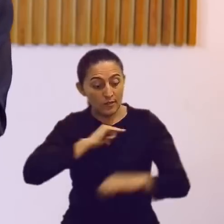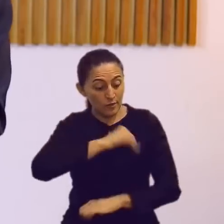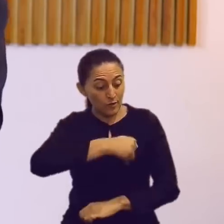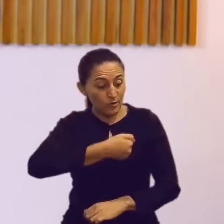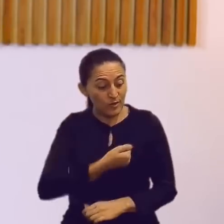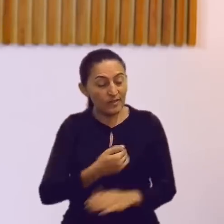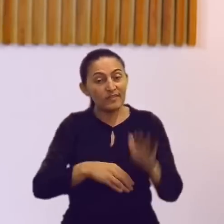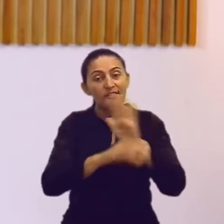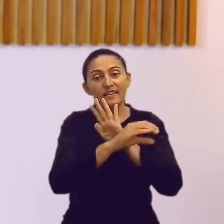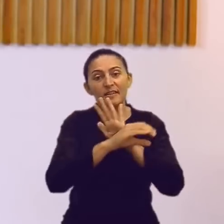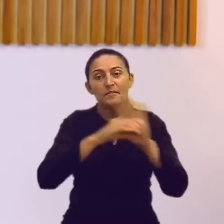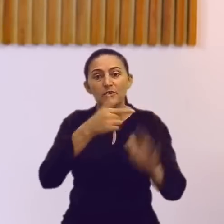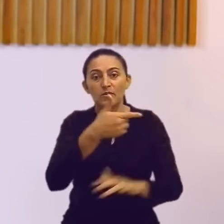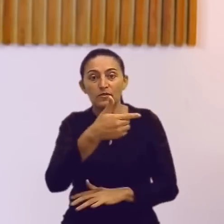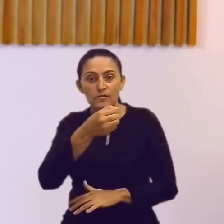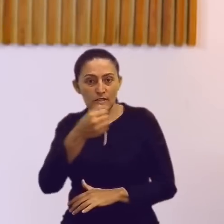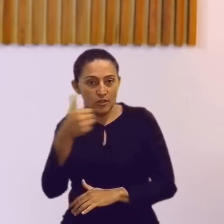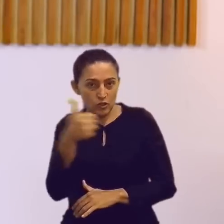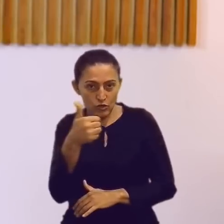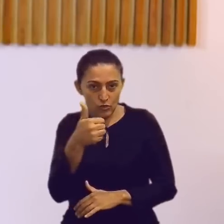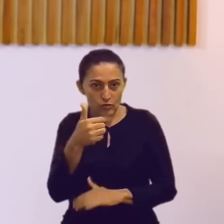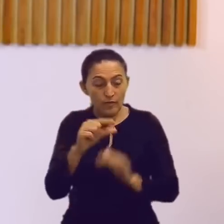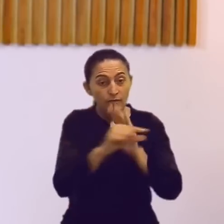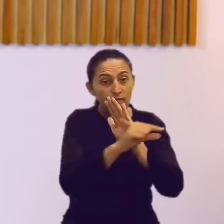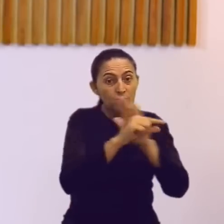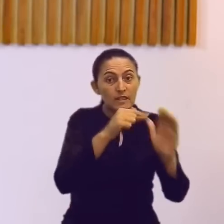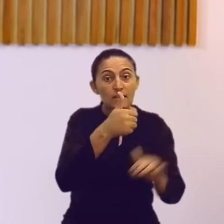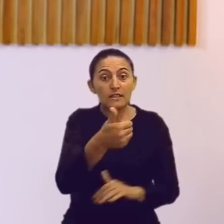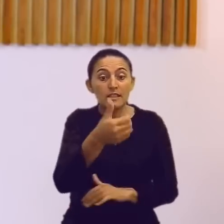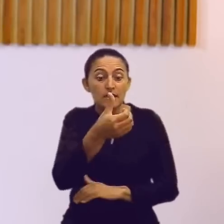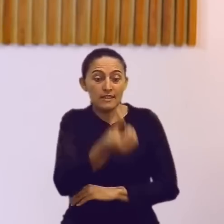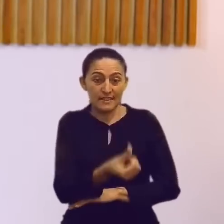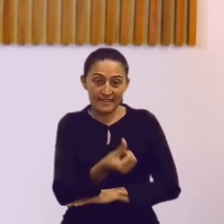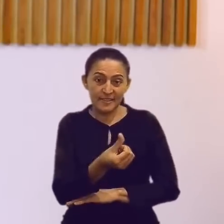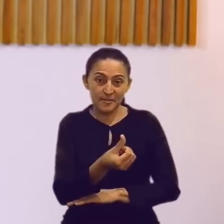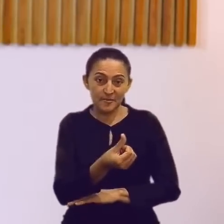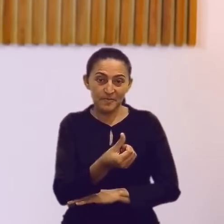capítulo 21, o verso 16.